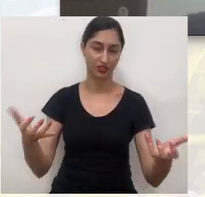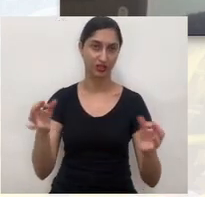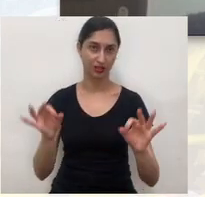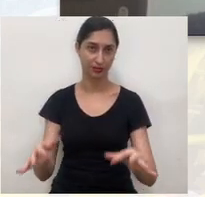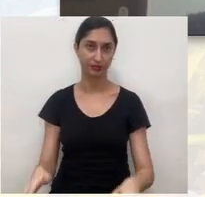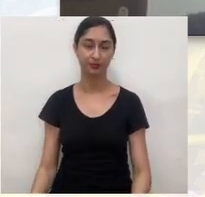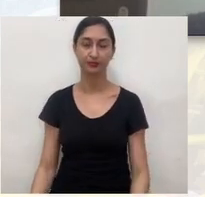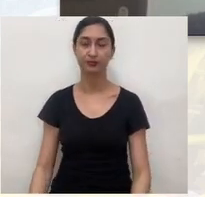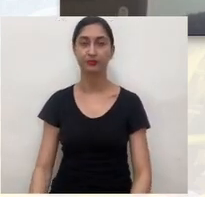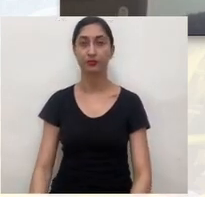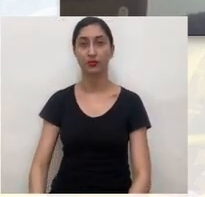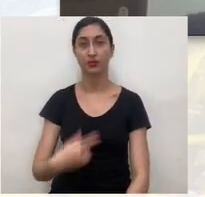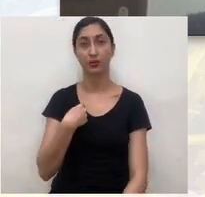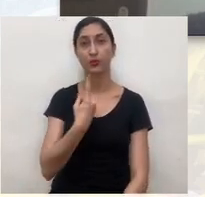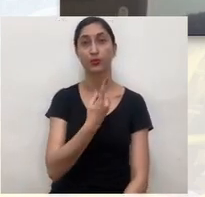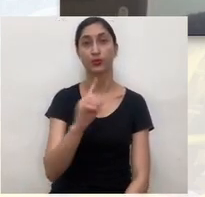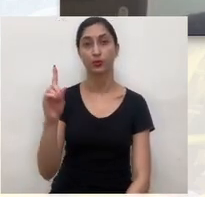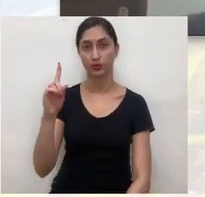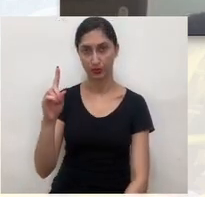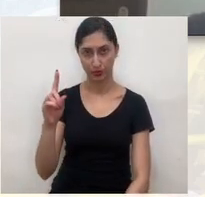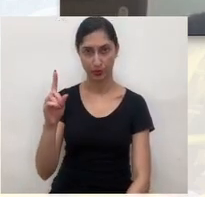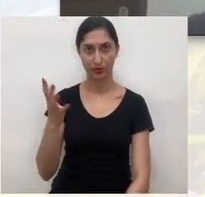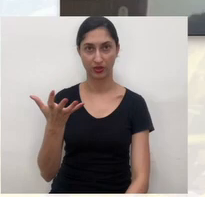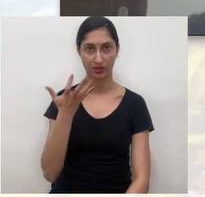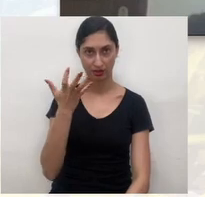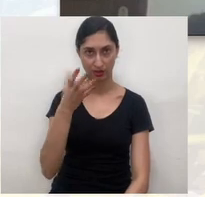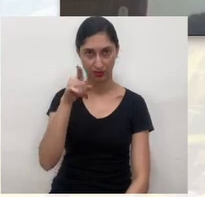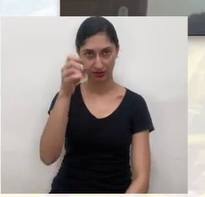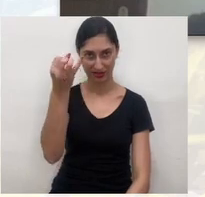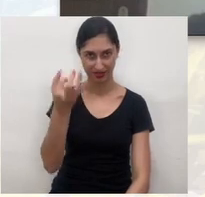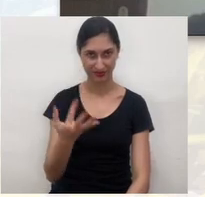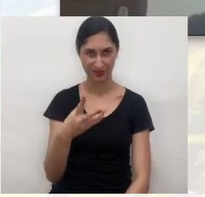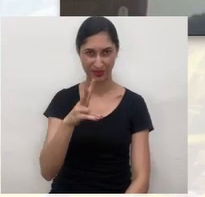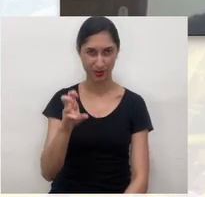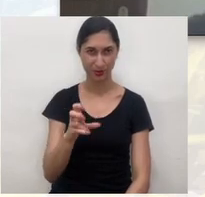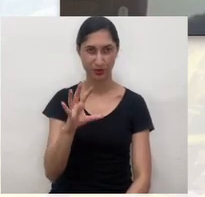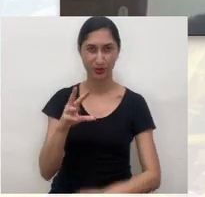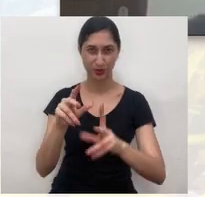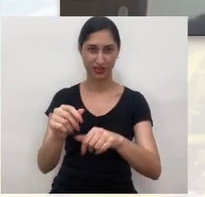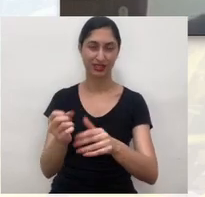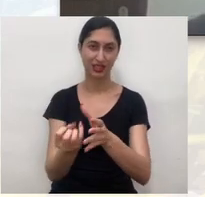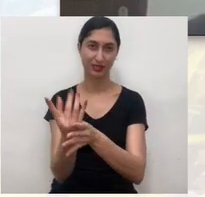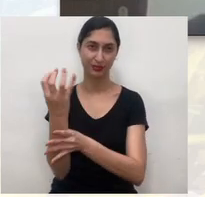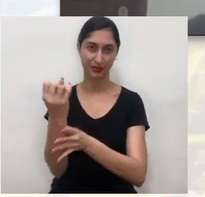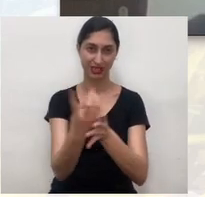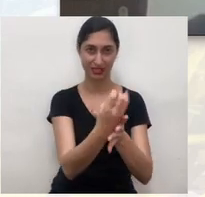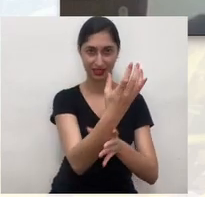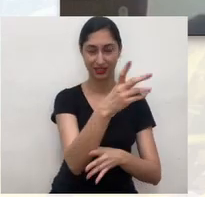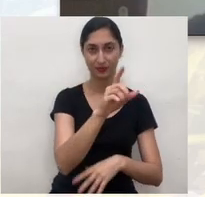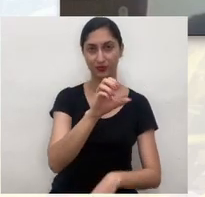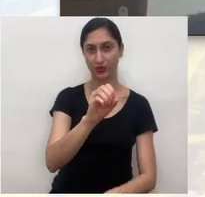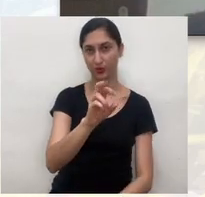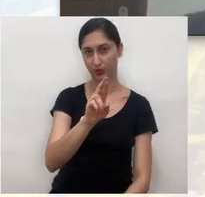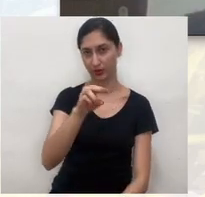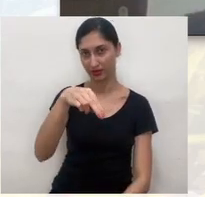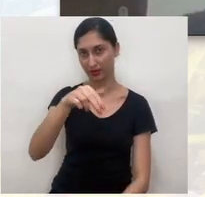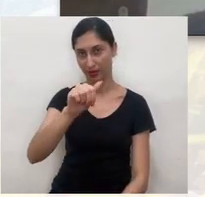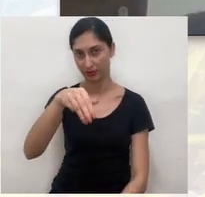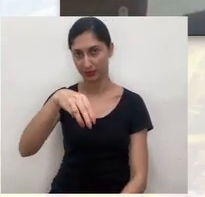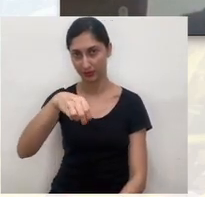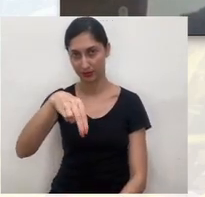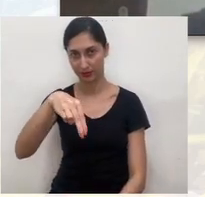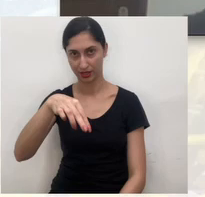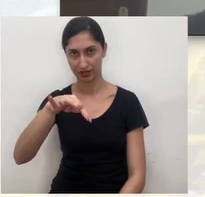essa última fala sua sobre toda planta ser ornamental, e em conversa com você eu te perguntei